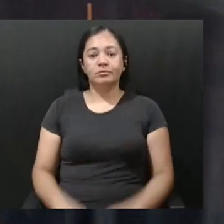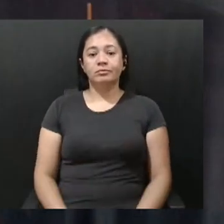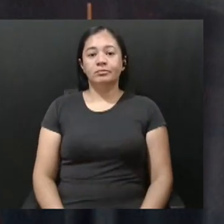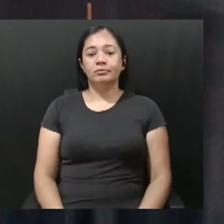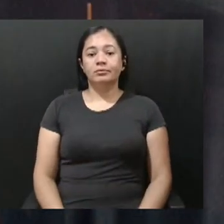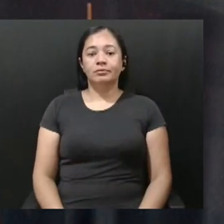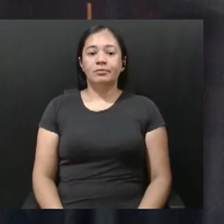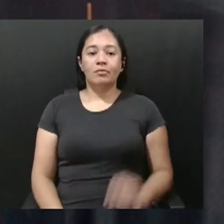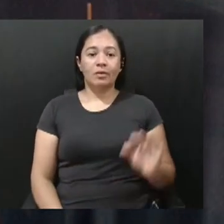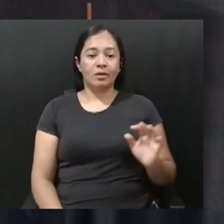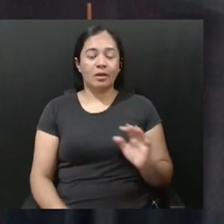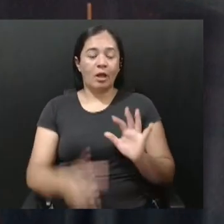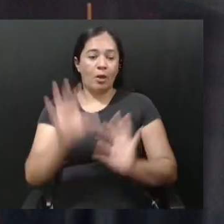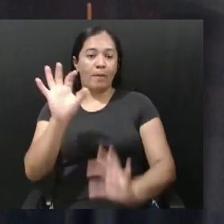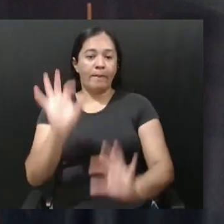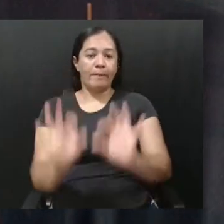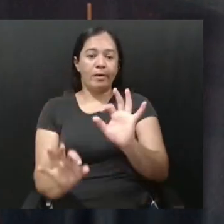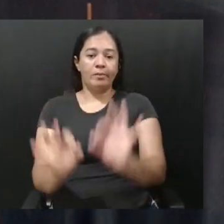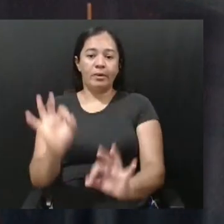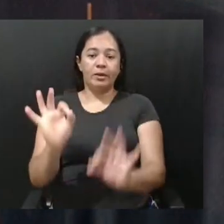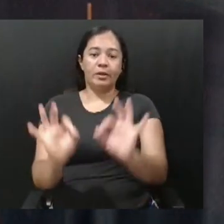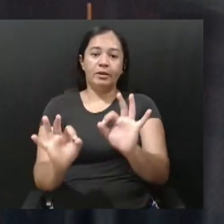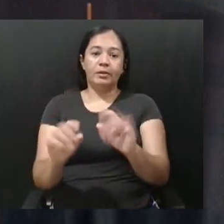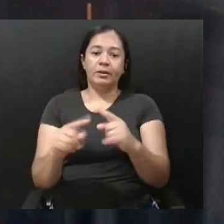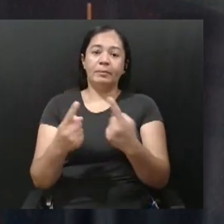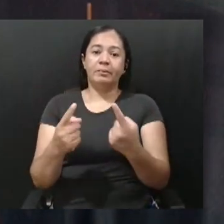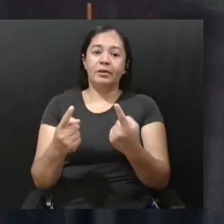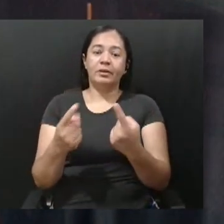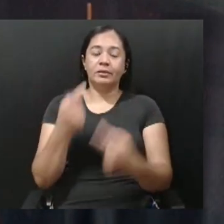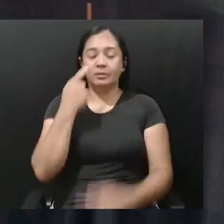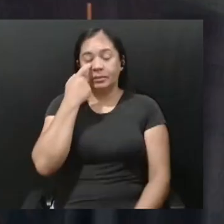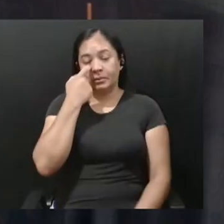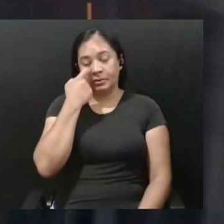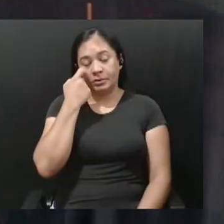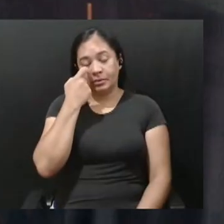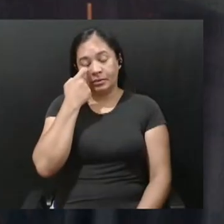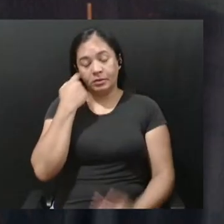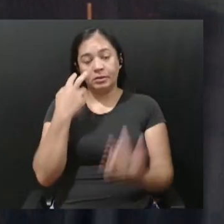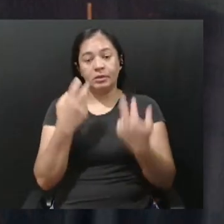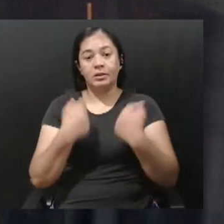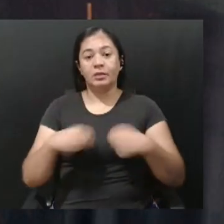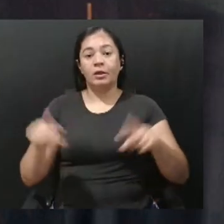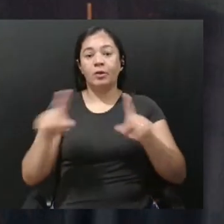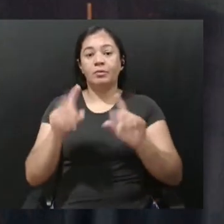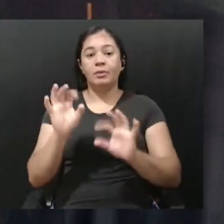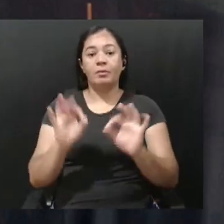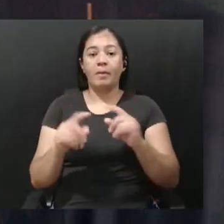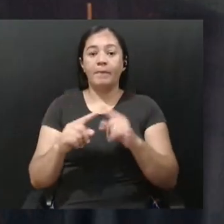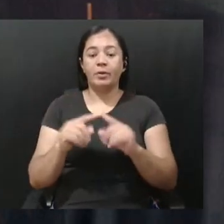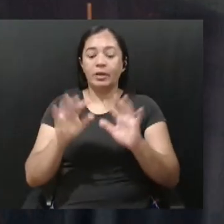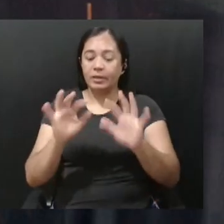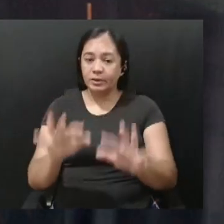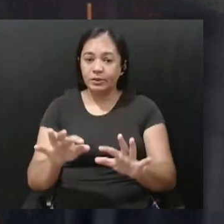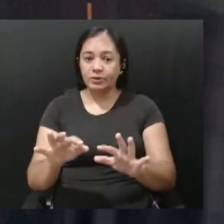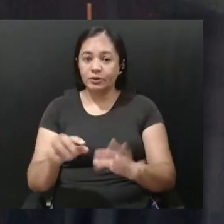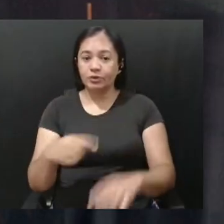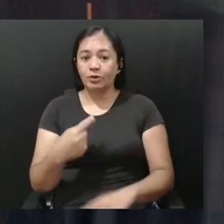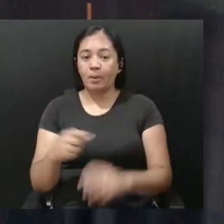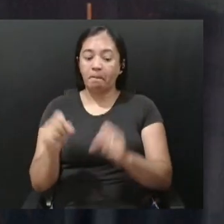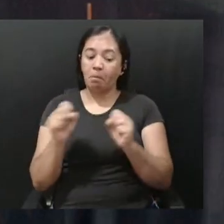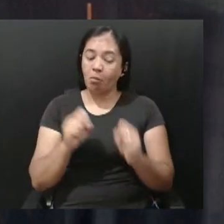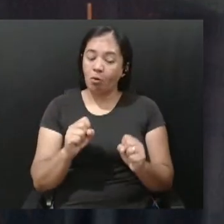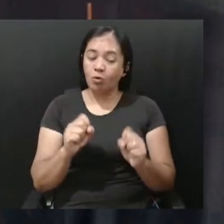alguma Uhum. forma, né, mas não é necessariamente uma preparação, né, porque aí é isso, né, a gente pode acabar criando